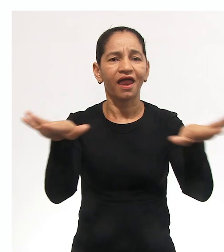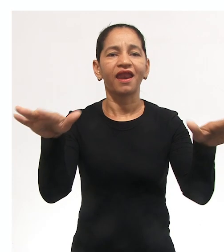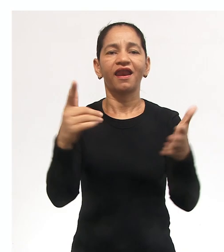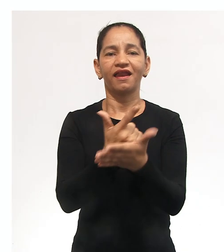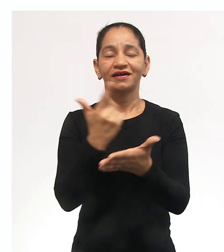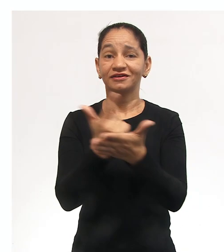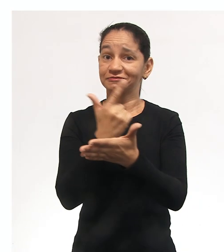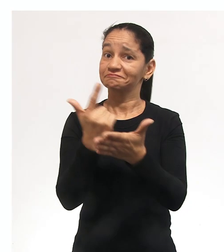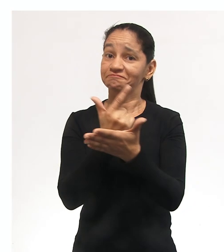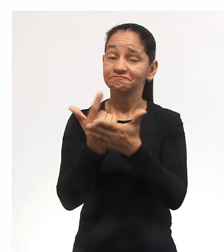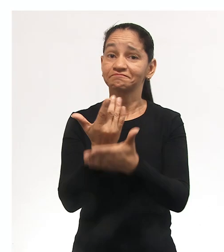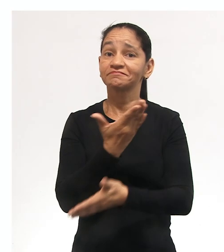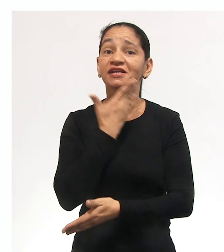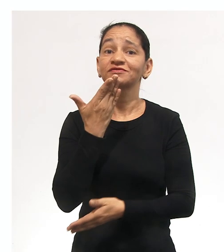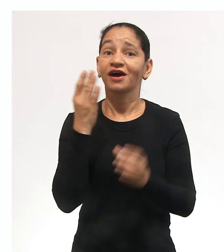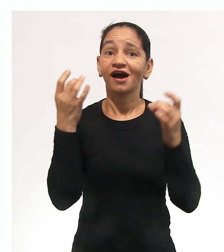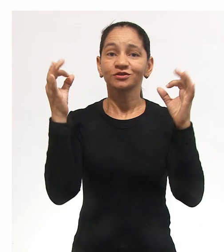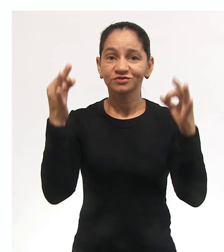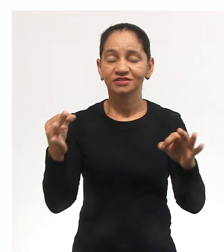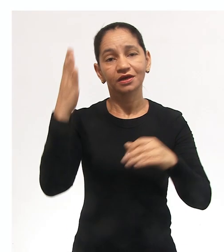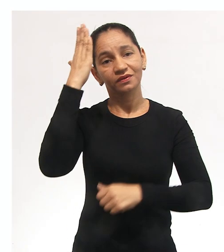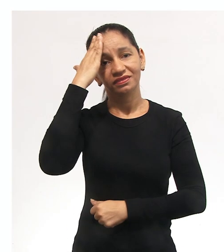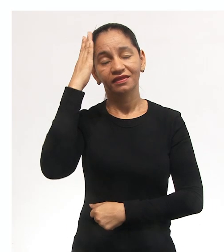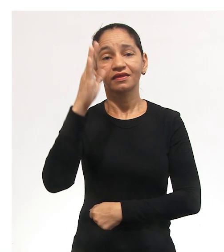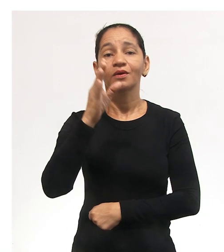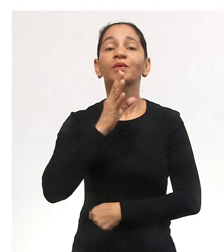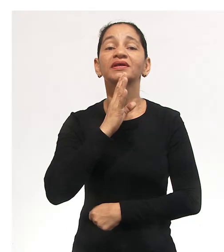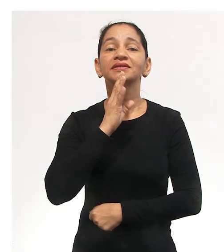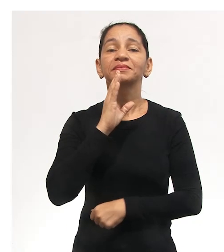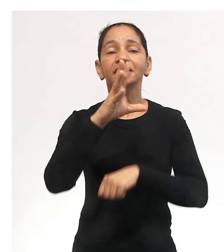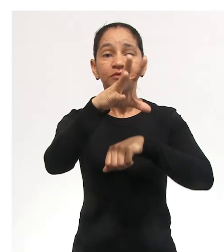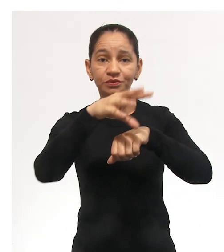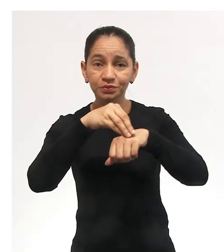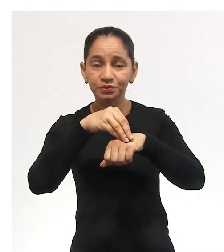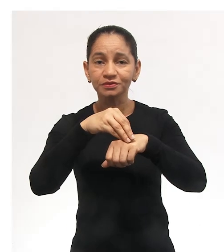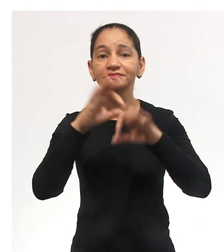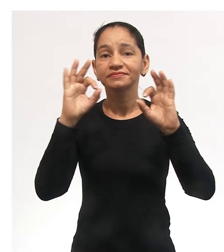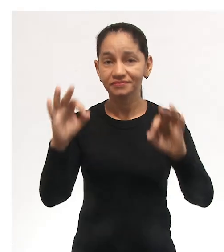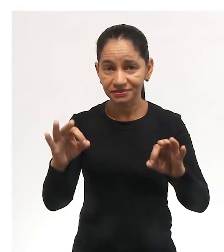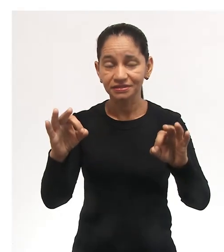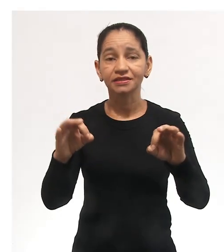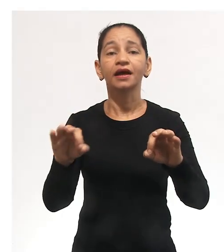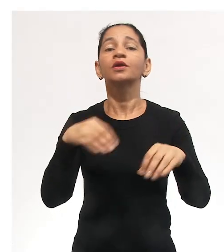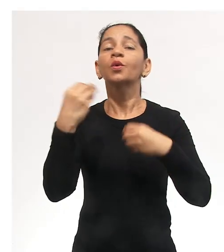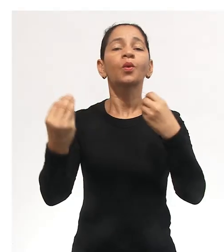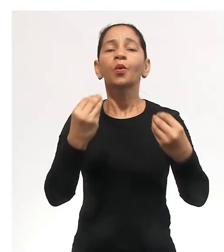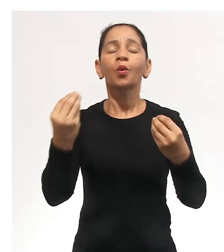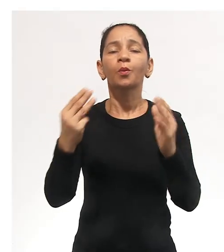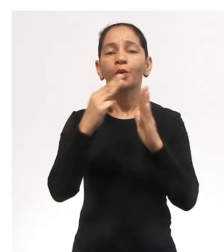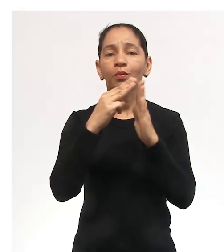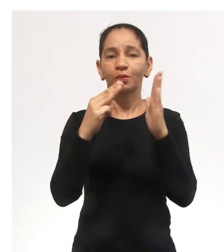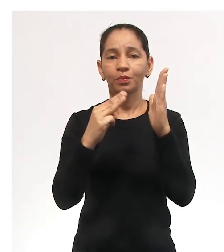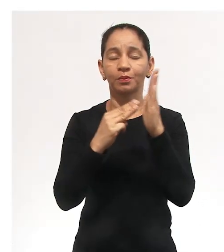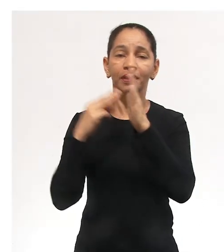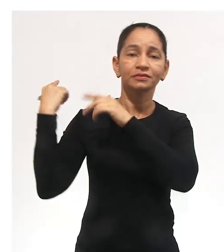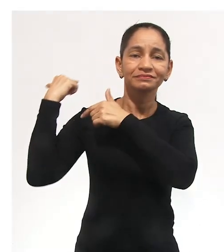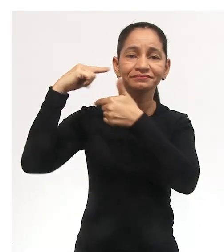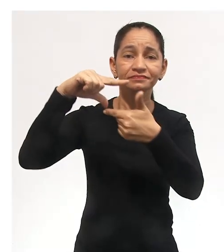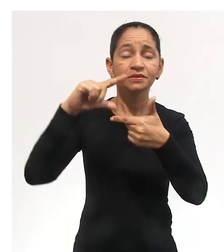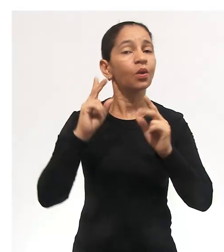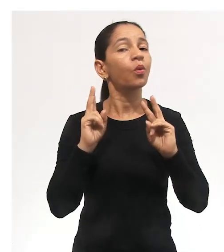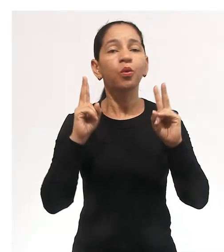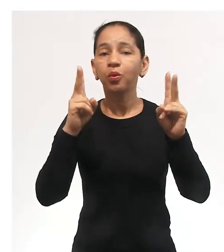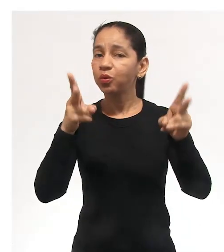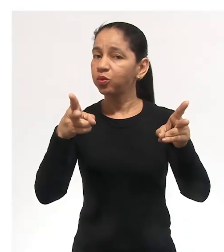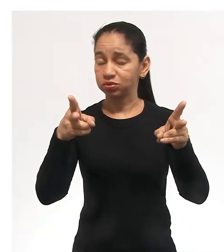livros, facilitando o acesso ao conhecimento. O método tradicional de leitura, infelizmente,